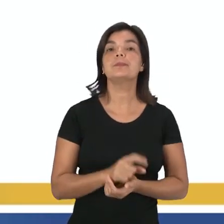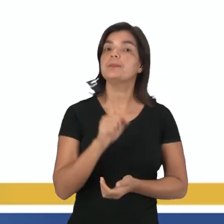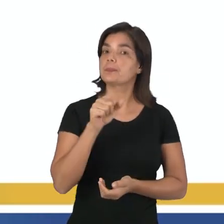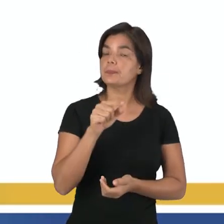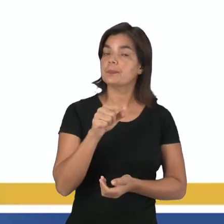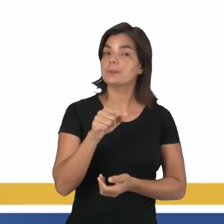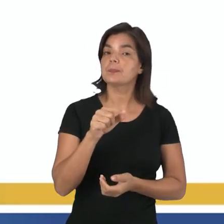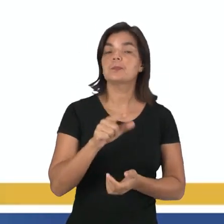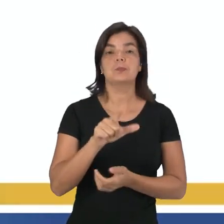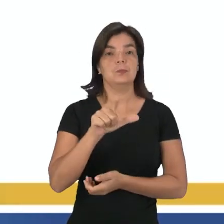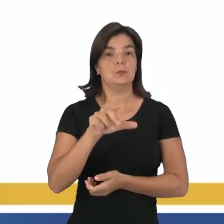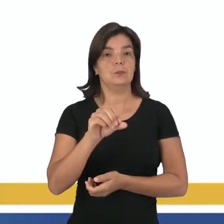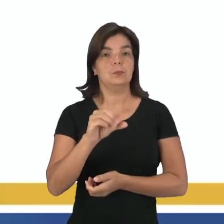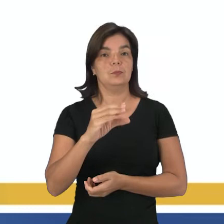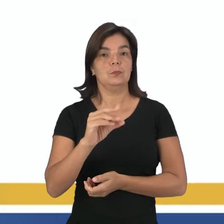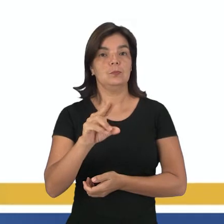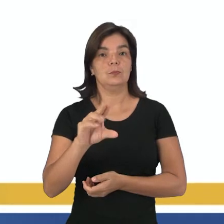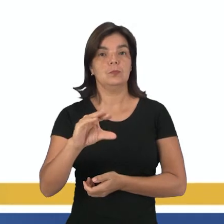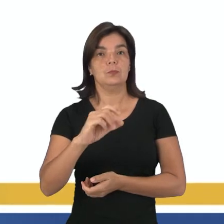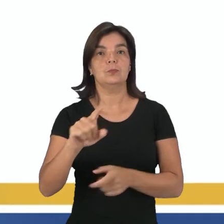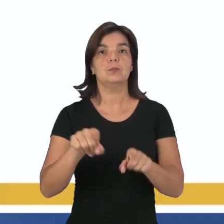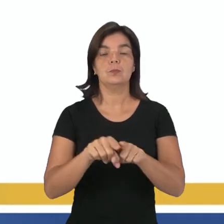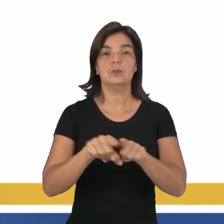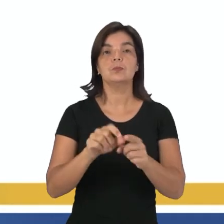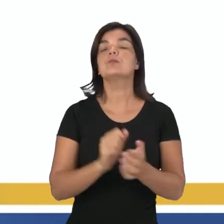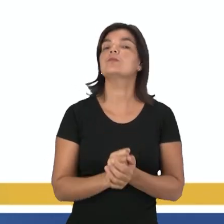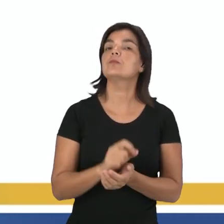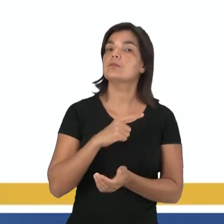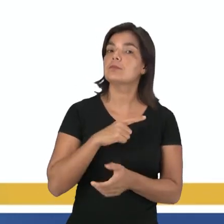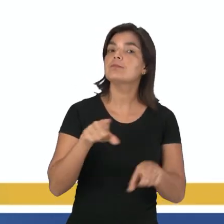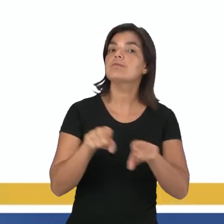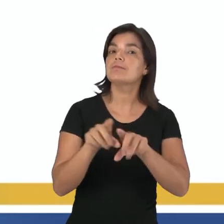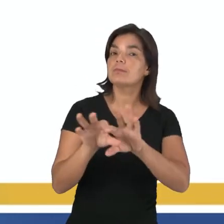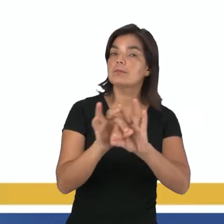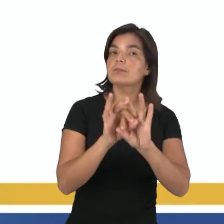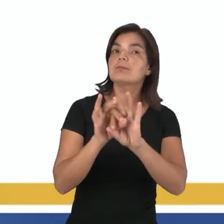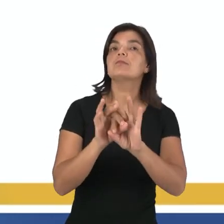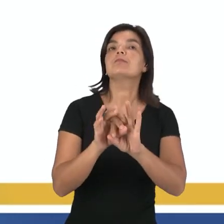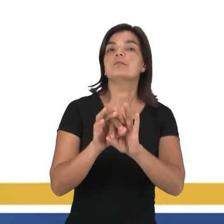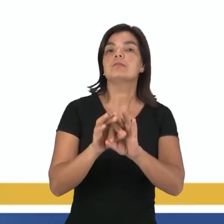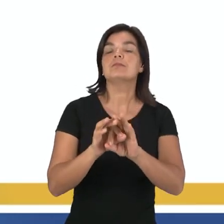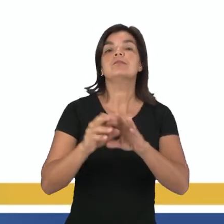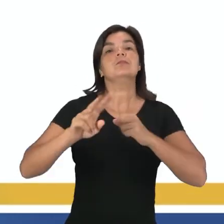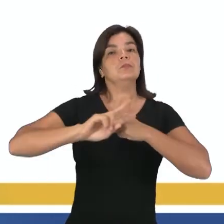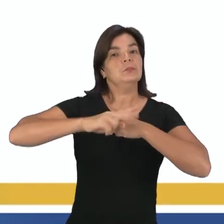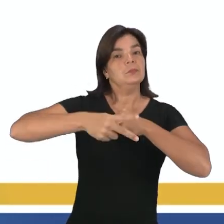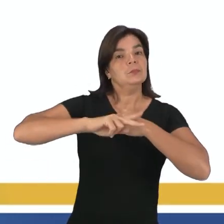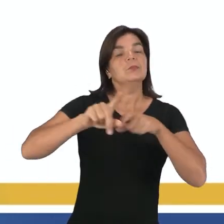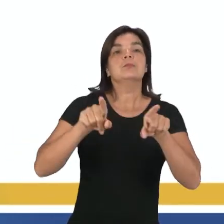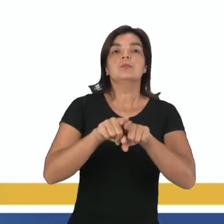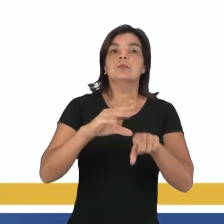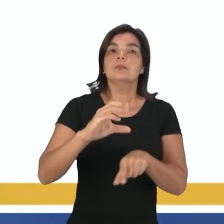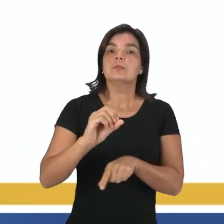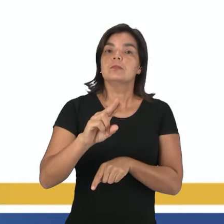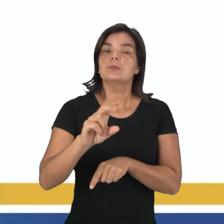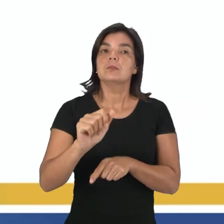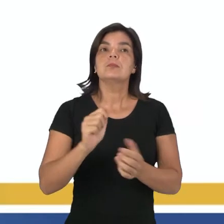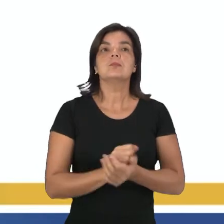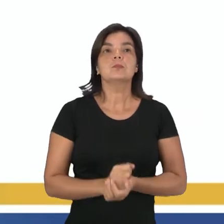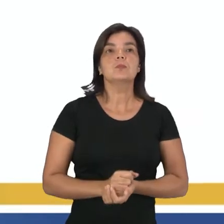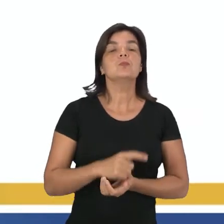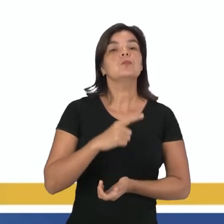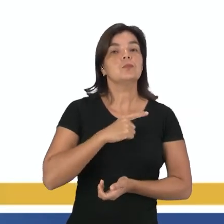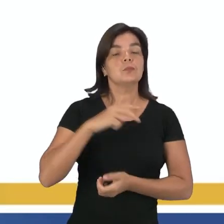é uma locução conjuntiva que serve para estabelecer relação de causa e consequência. Olha como fica a